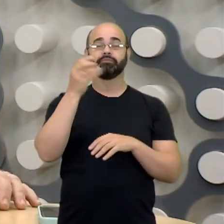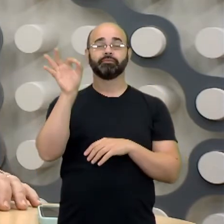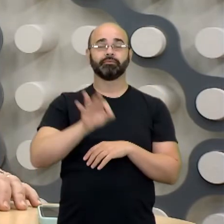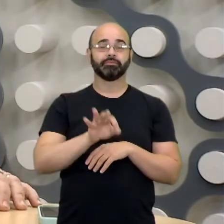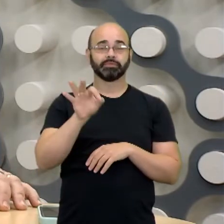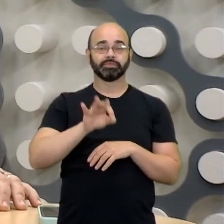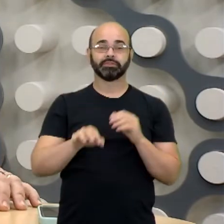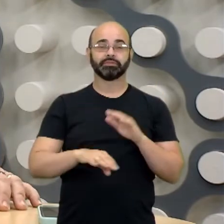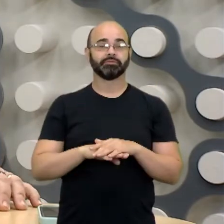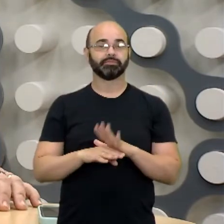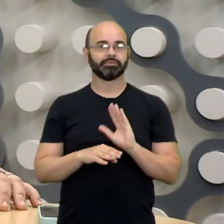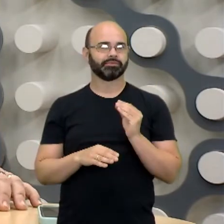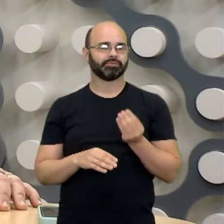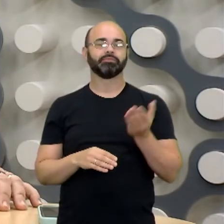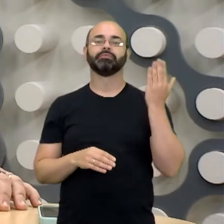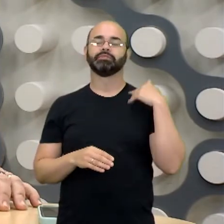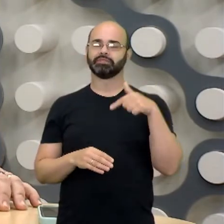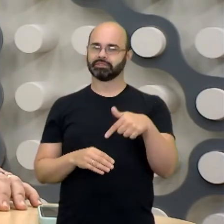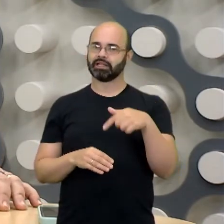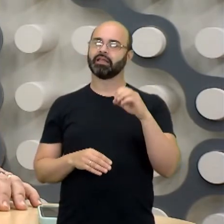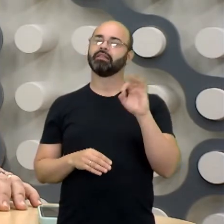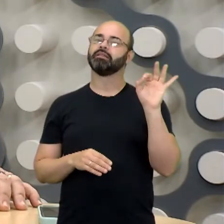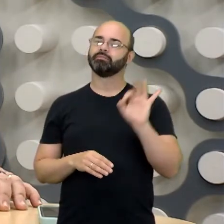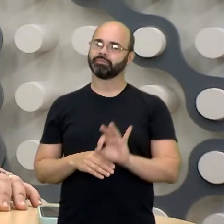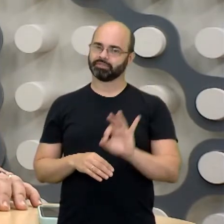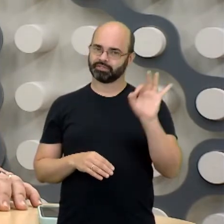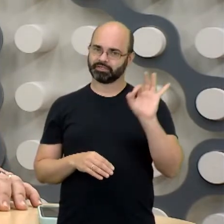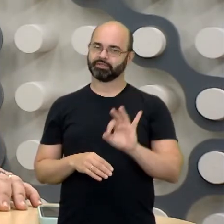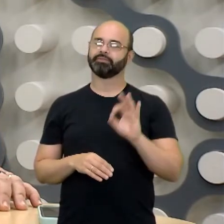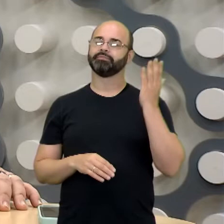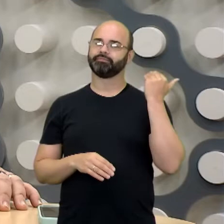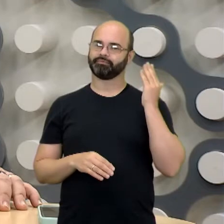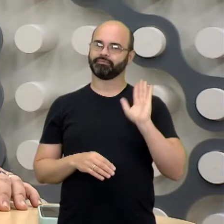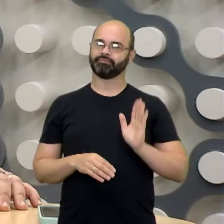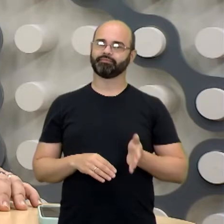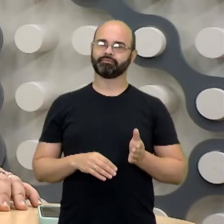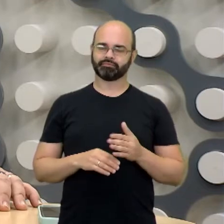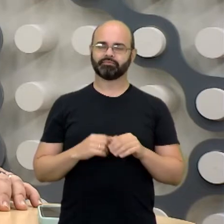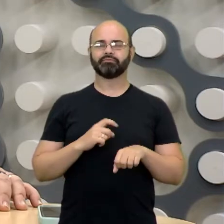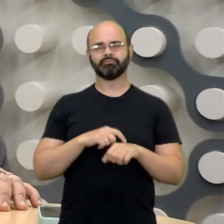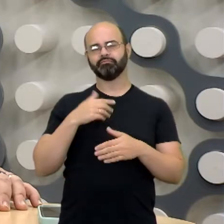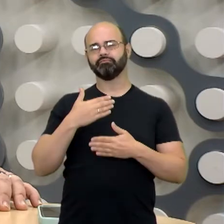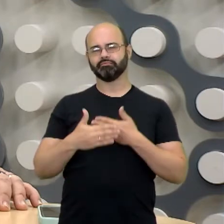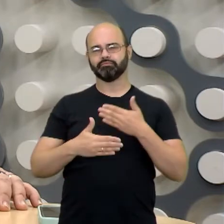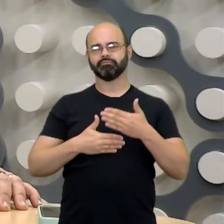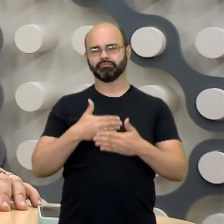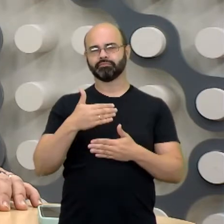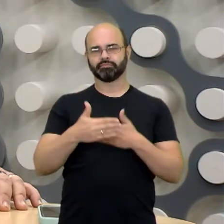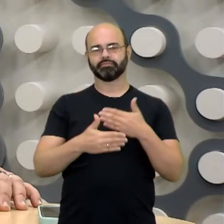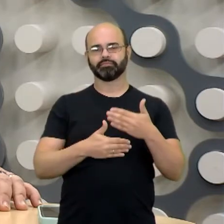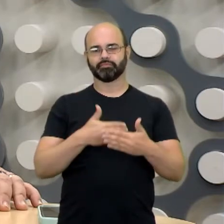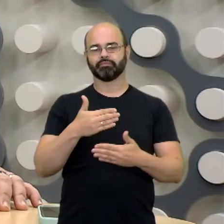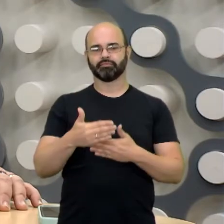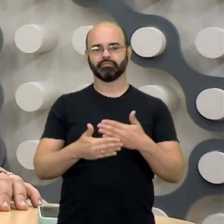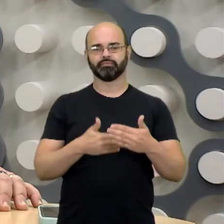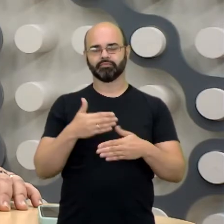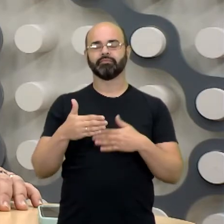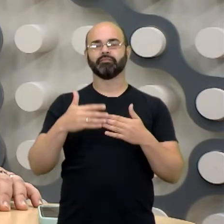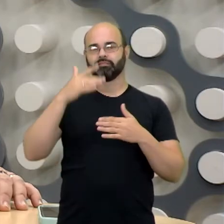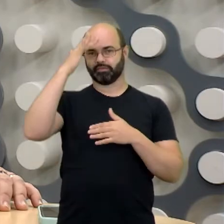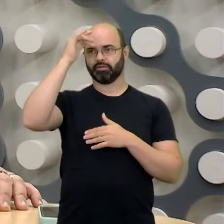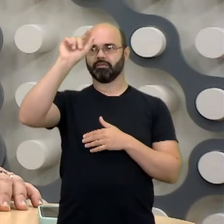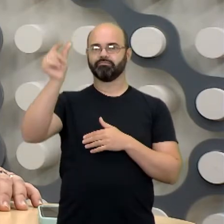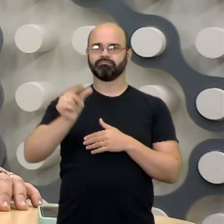a ser de 70% da população, né? Que, logicamente, com o passar do tempo, né, foram se desbravando